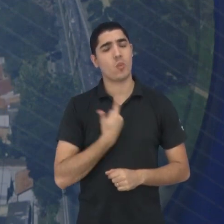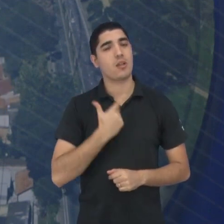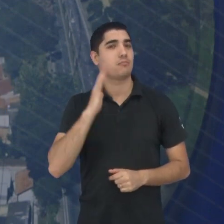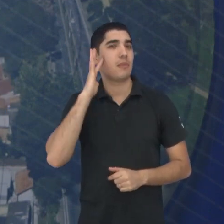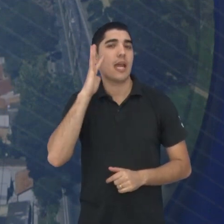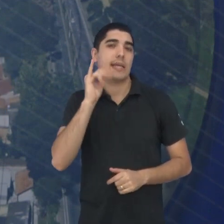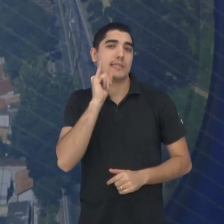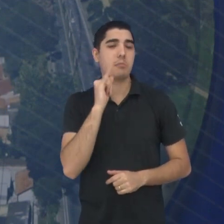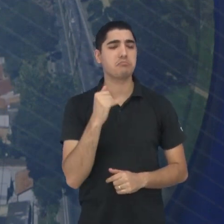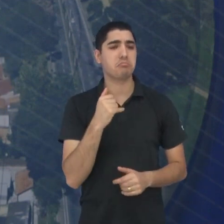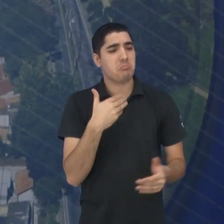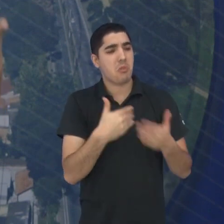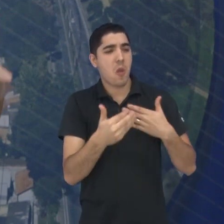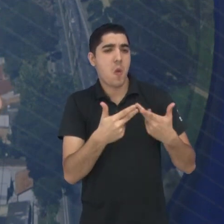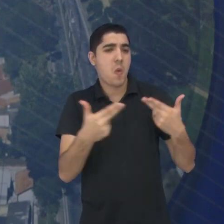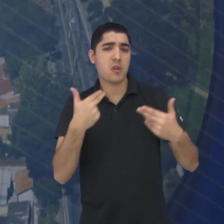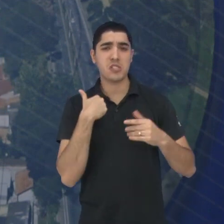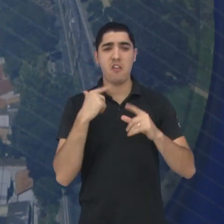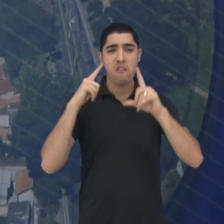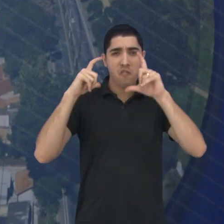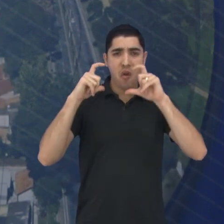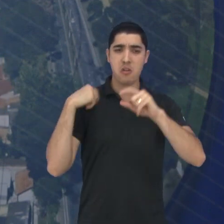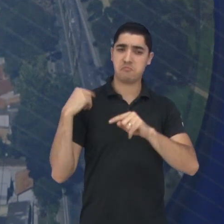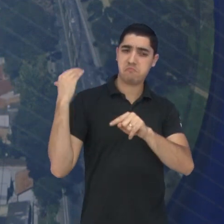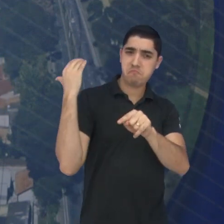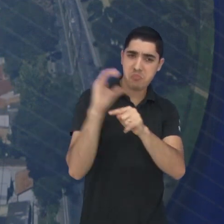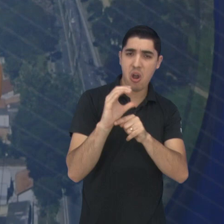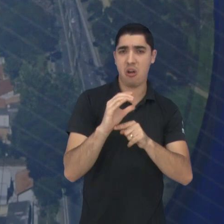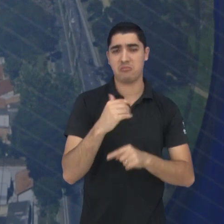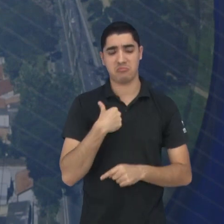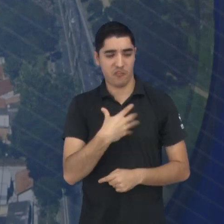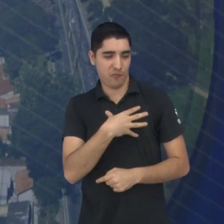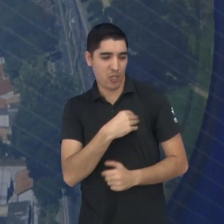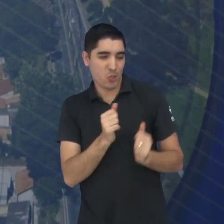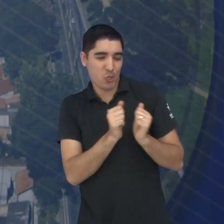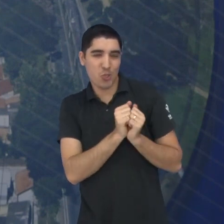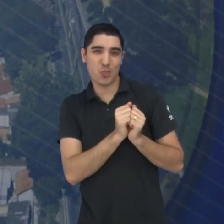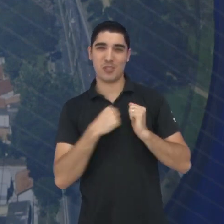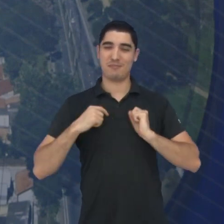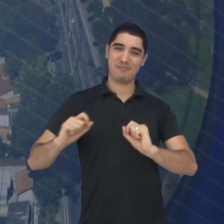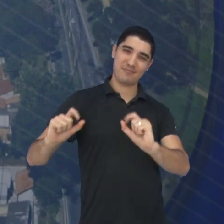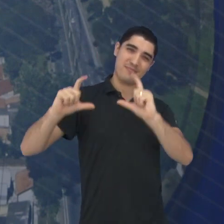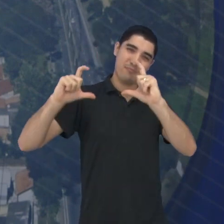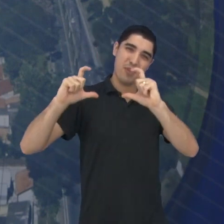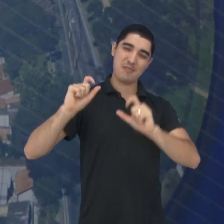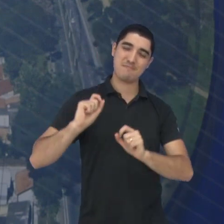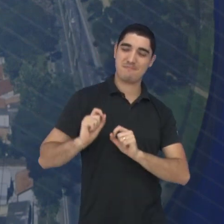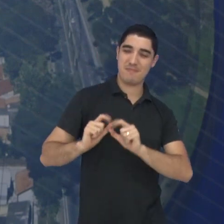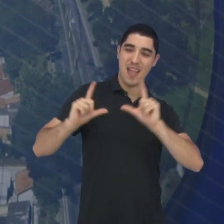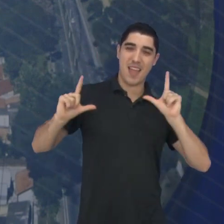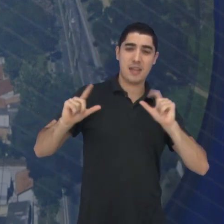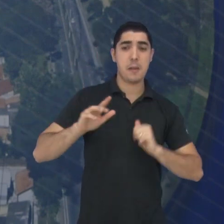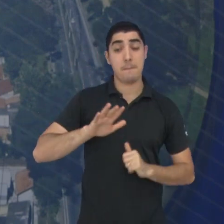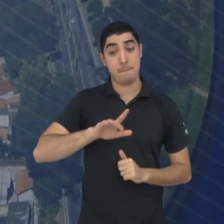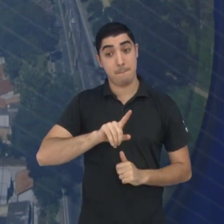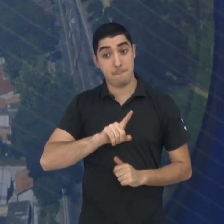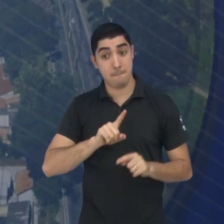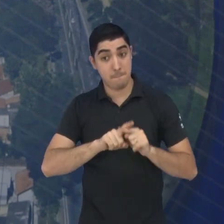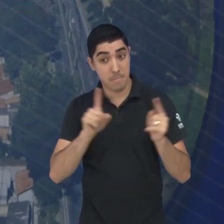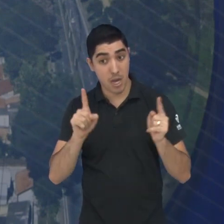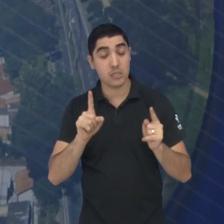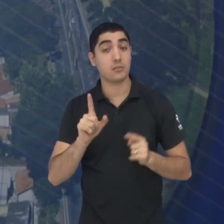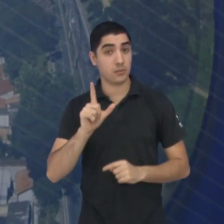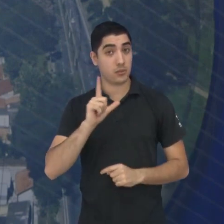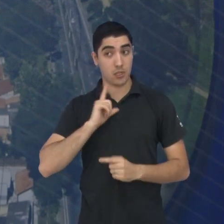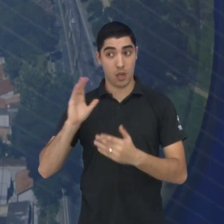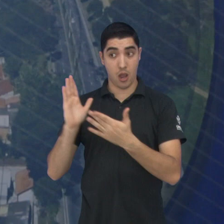posta lá uma foto do seu filho, pode parecer inofensivo, mas tem muitas pessoas que podem estar de